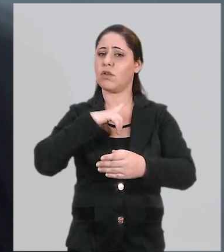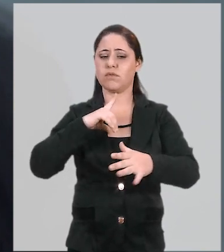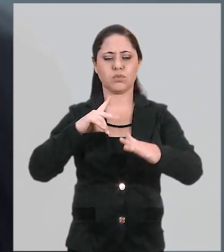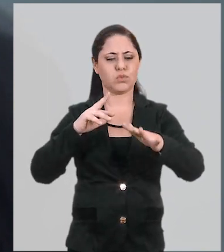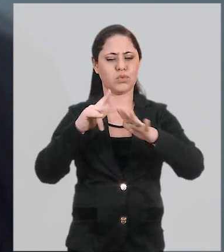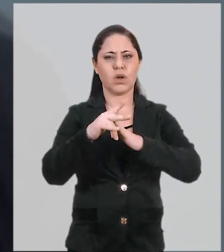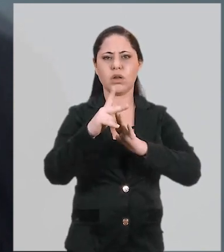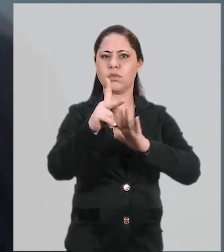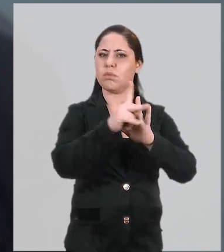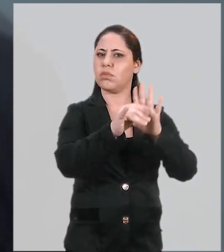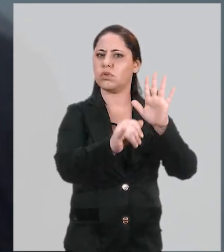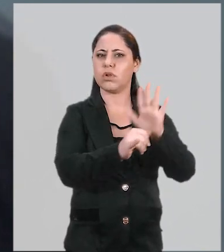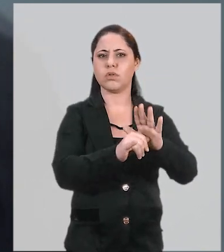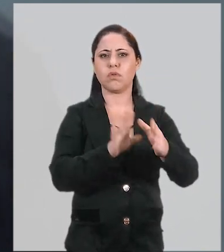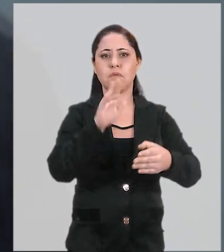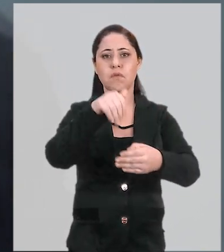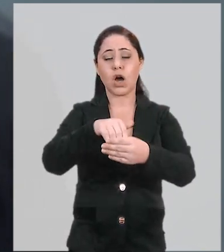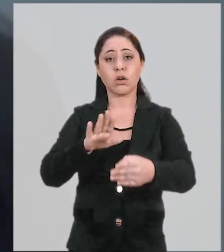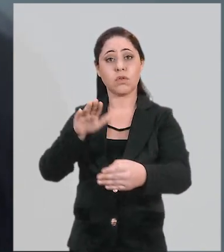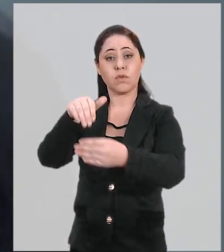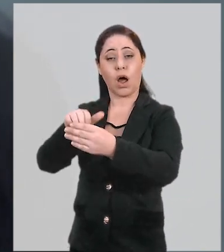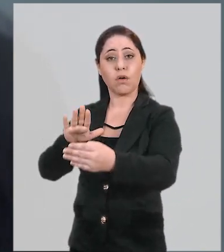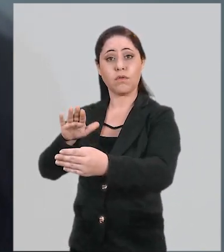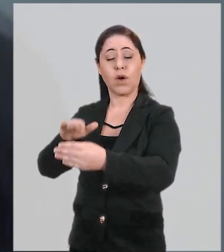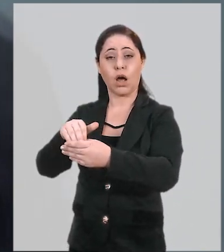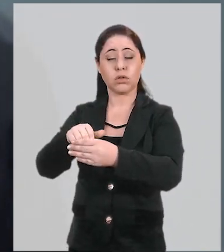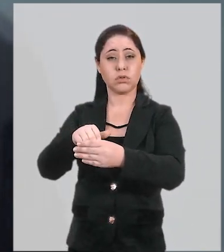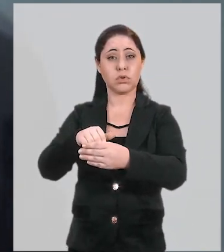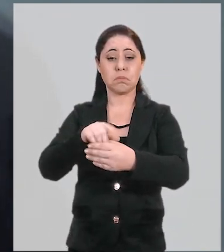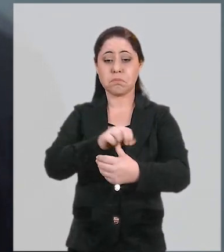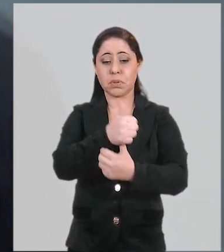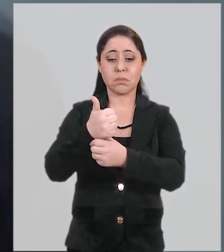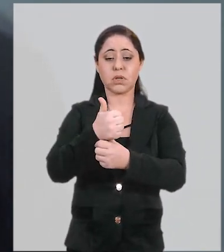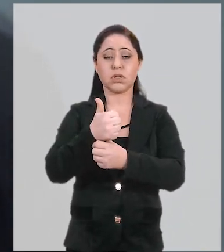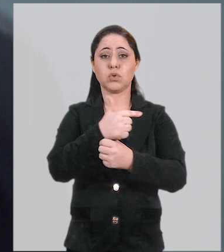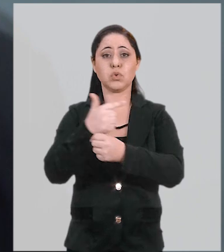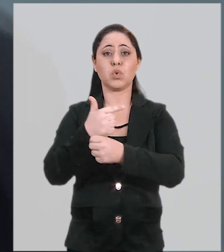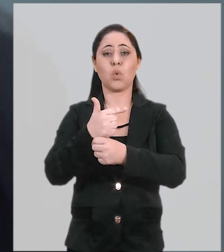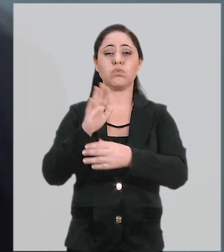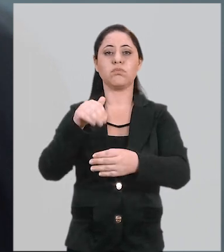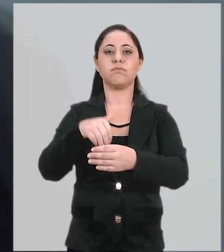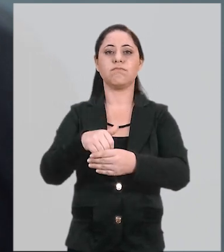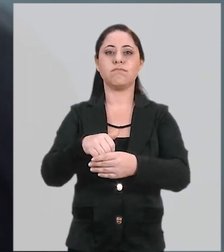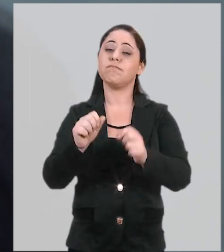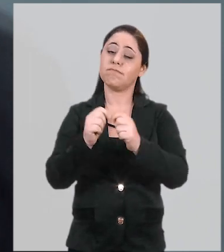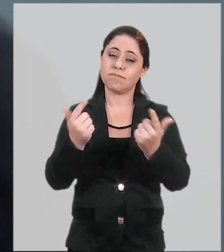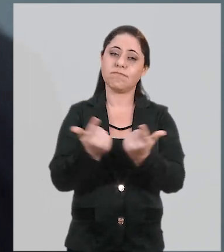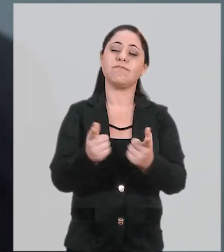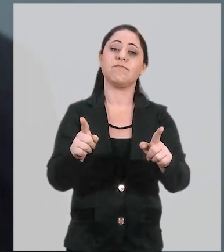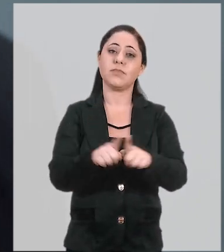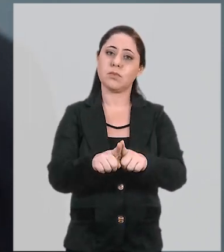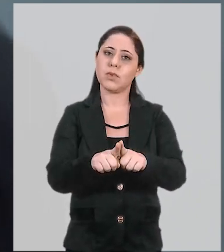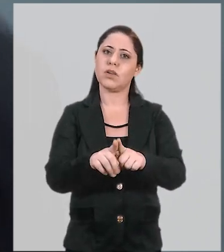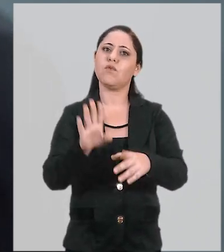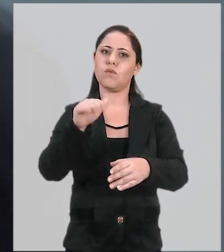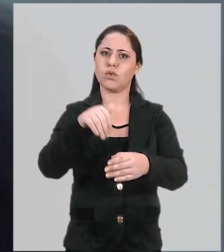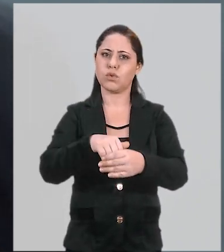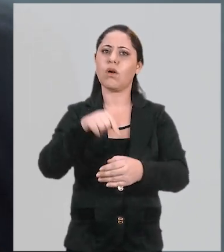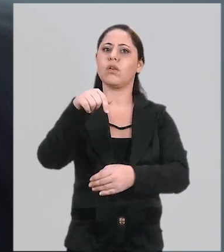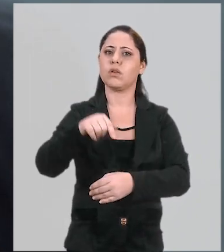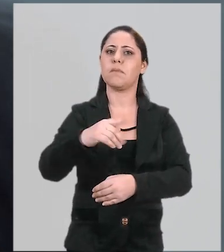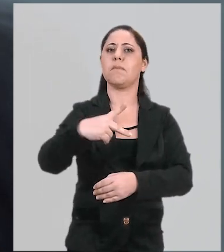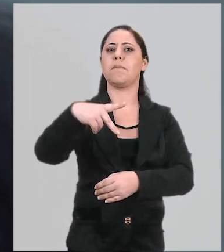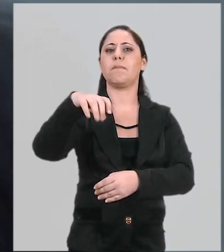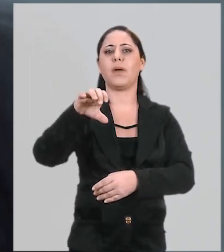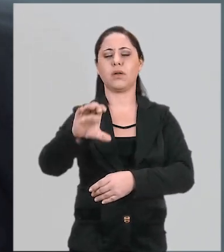foram votados aqui na Casa em primeira e em segunda votação, mas assim também como nós já votamos uma PEC